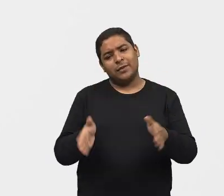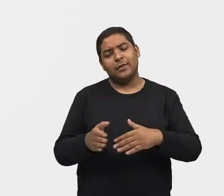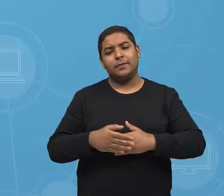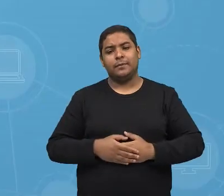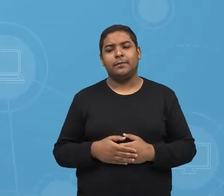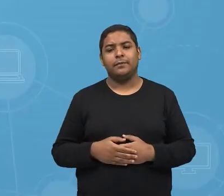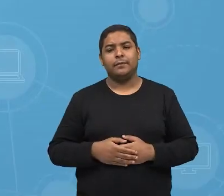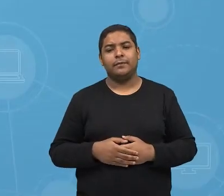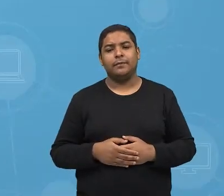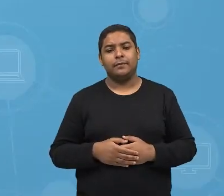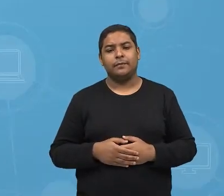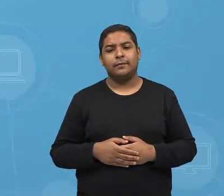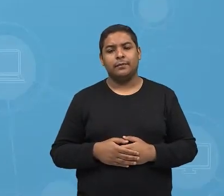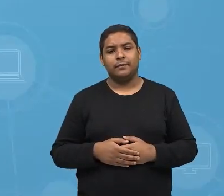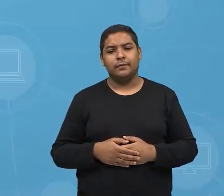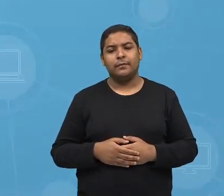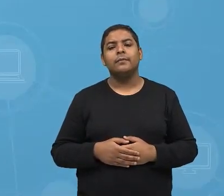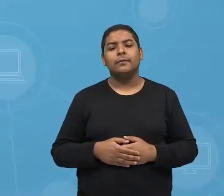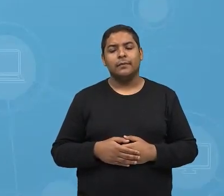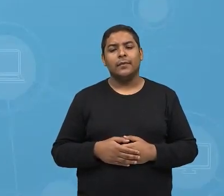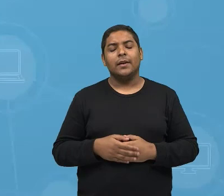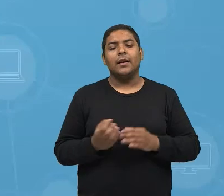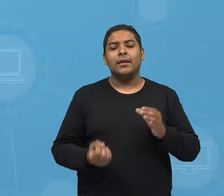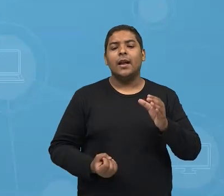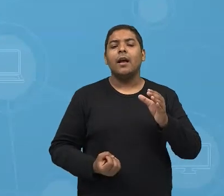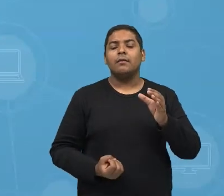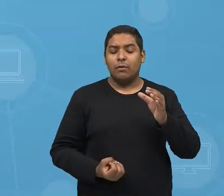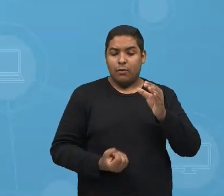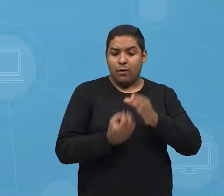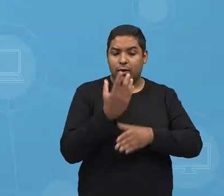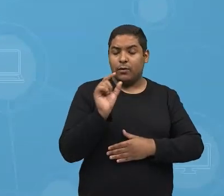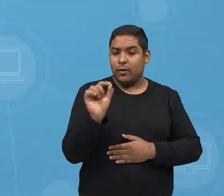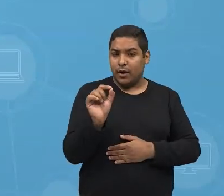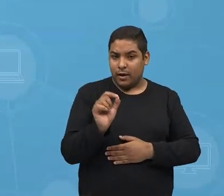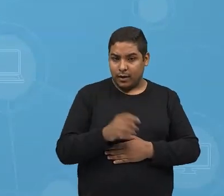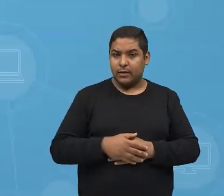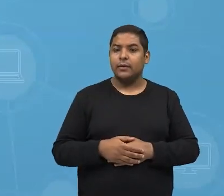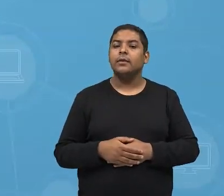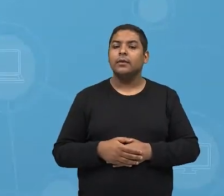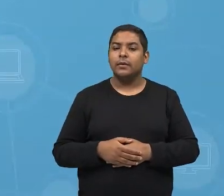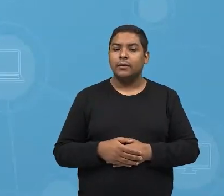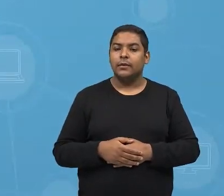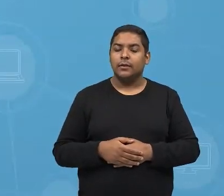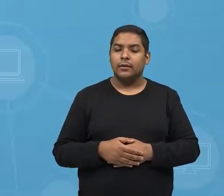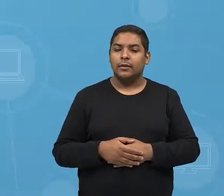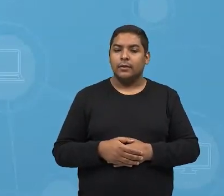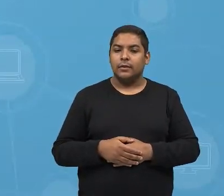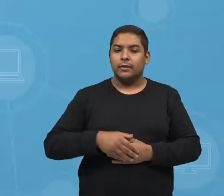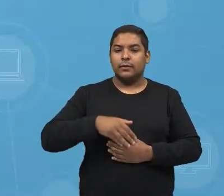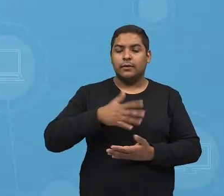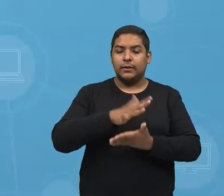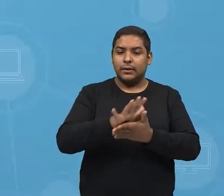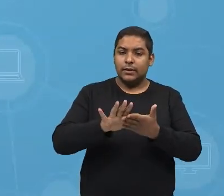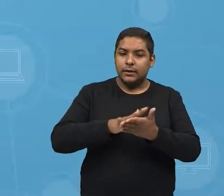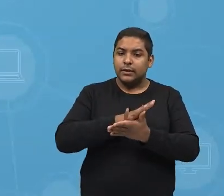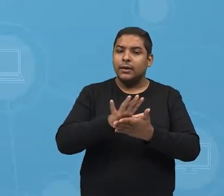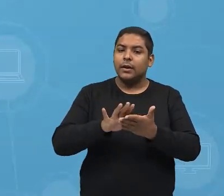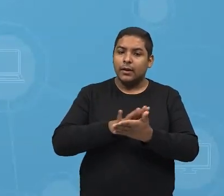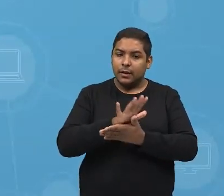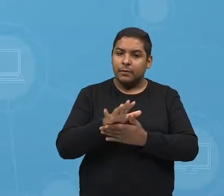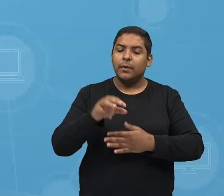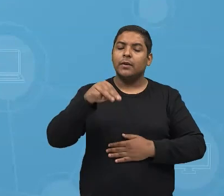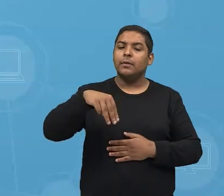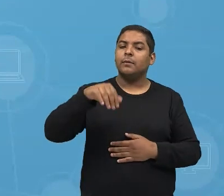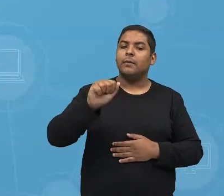ele dá origem ao samba. É a partir do quê? Do maxixe. É conhecido como tango